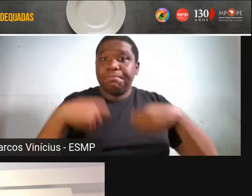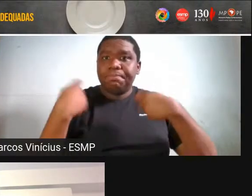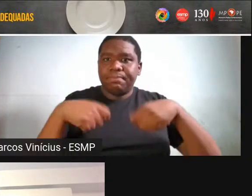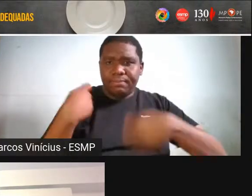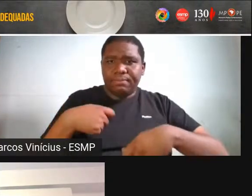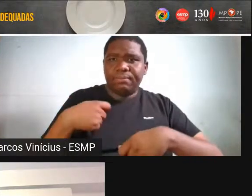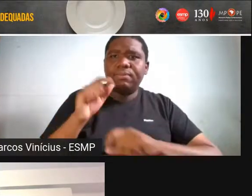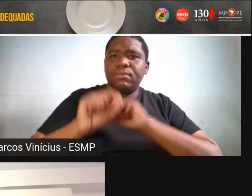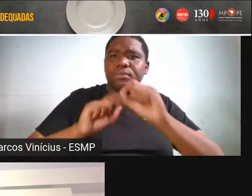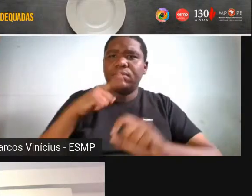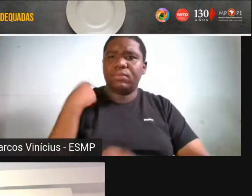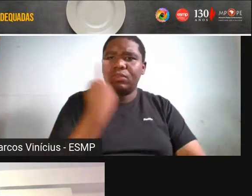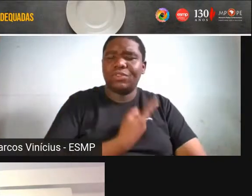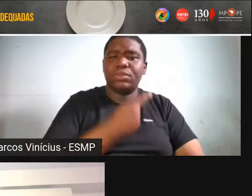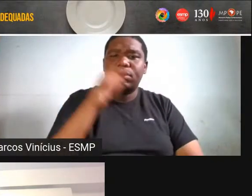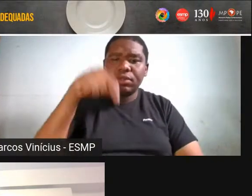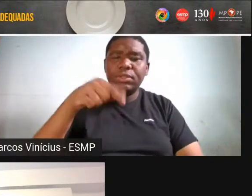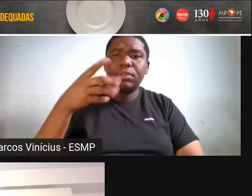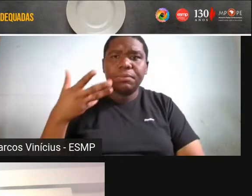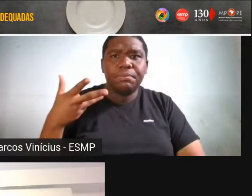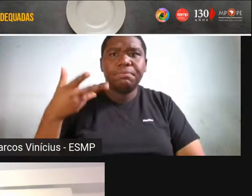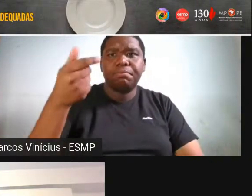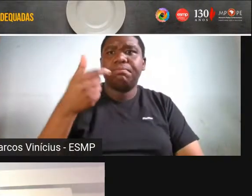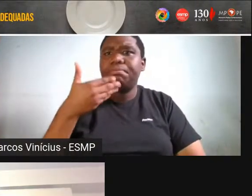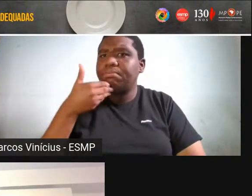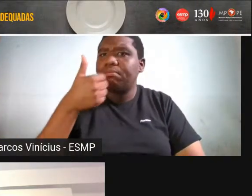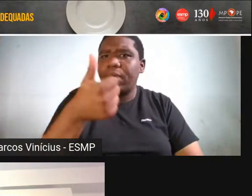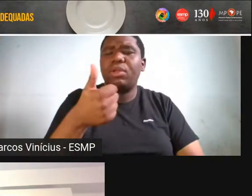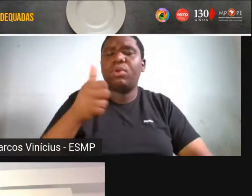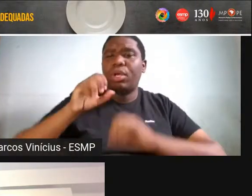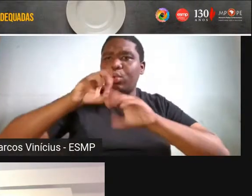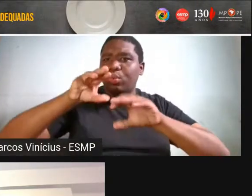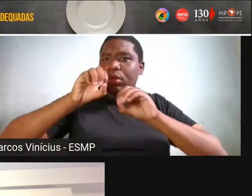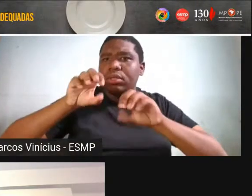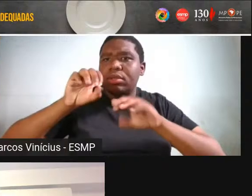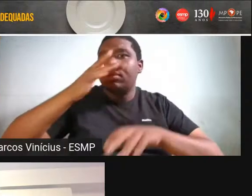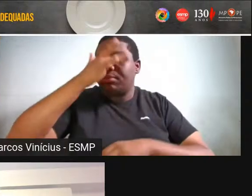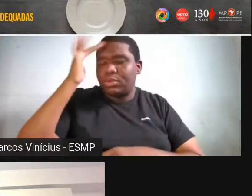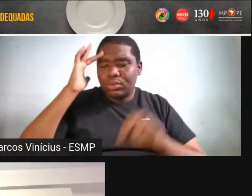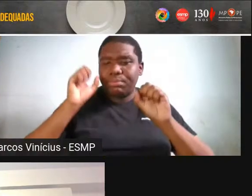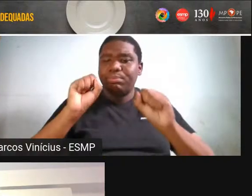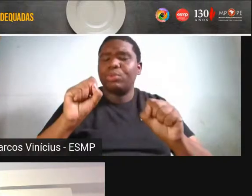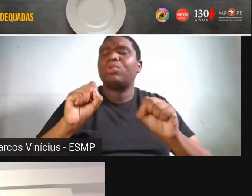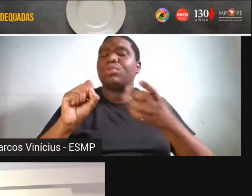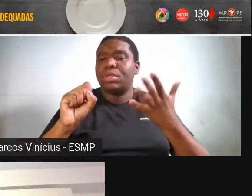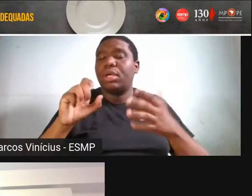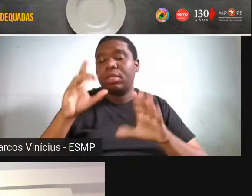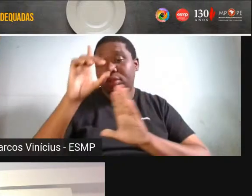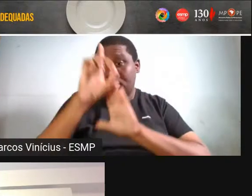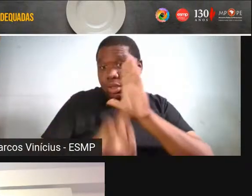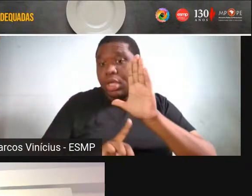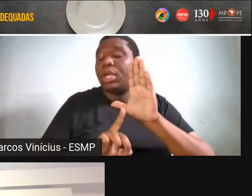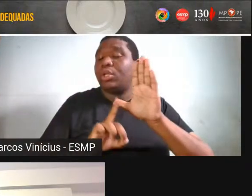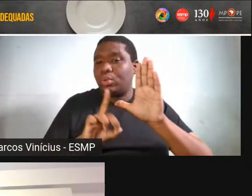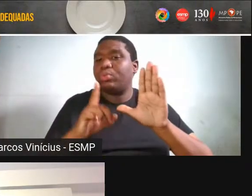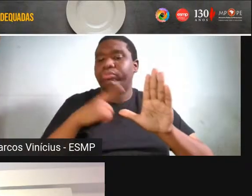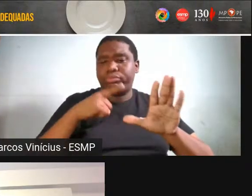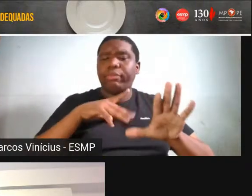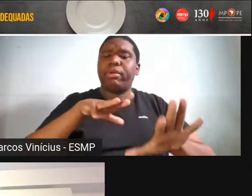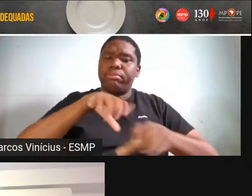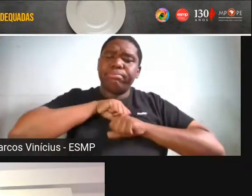de aperfeiçoar essa educação para a cidadania, para que as pessoas possam se apropriar desses direitos. Isso vai ajudar a